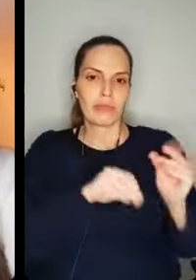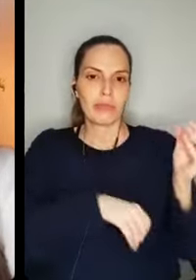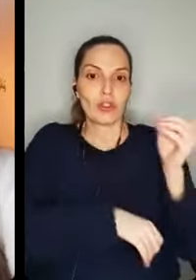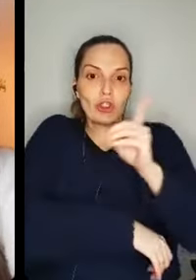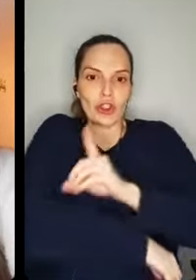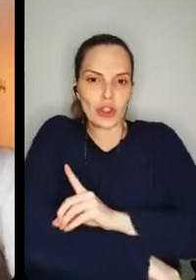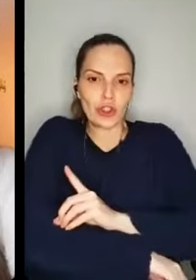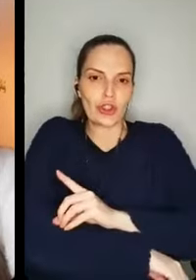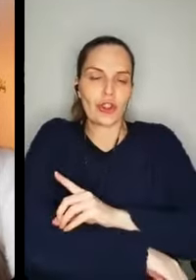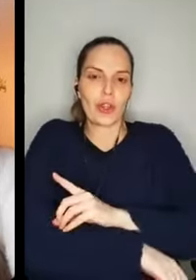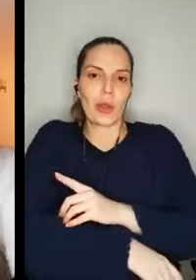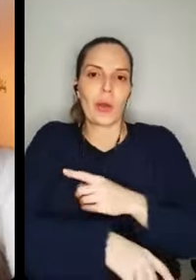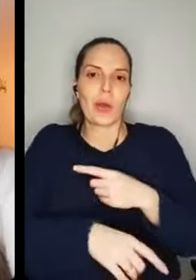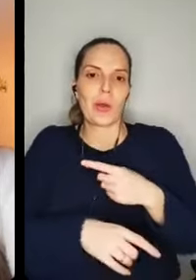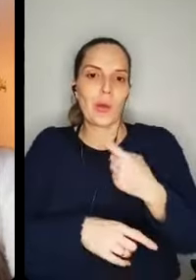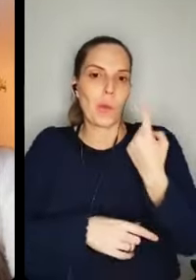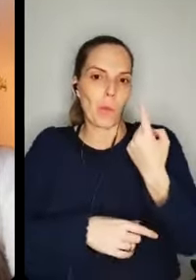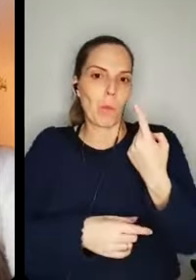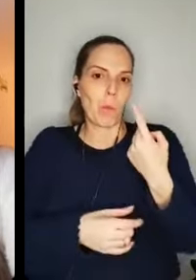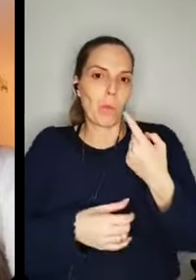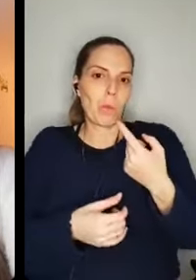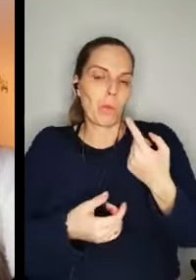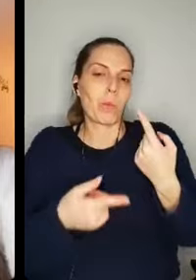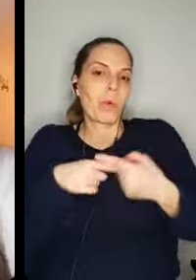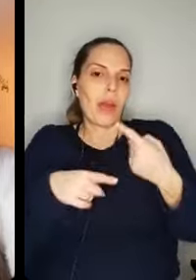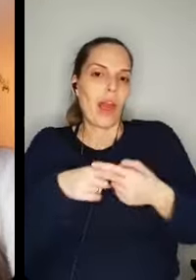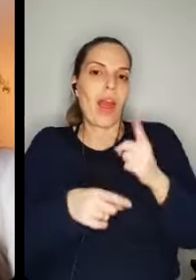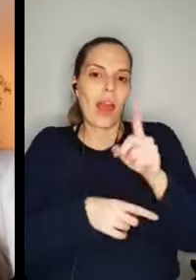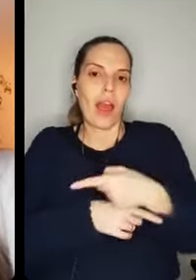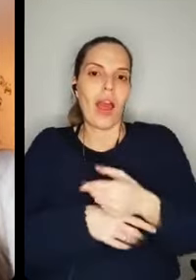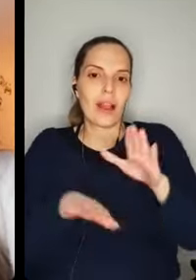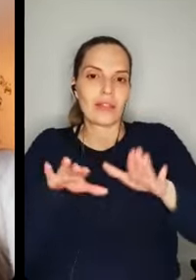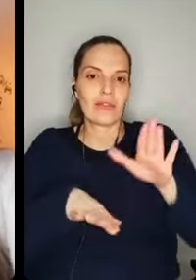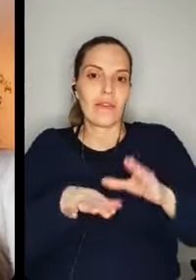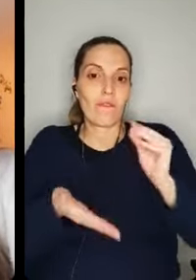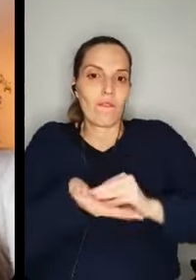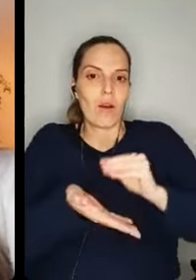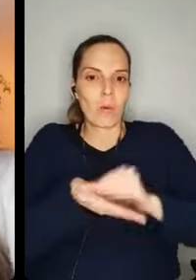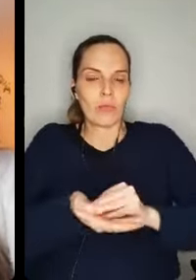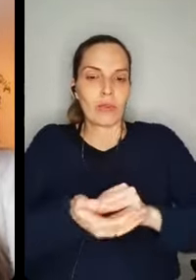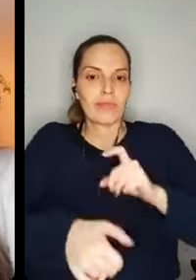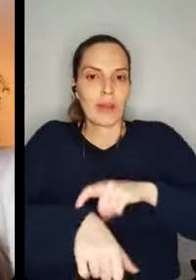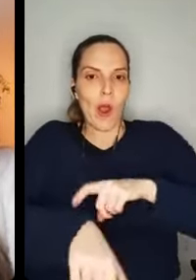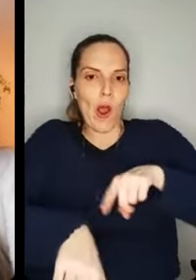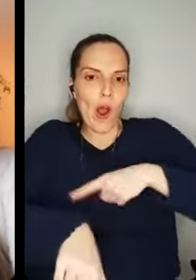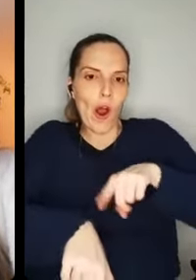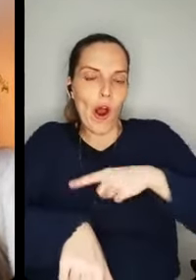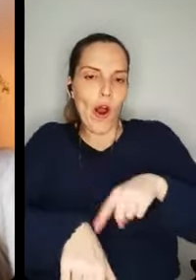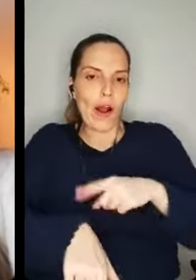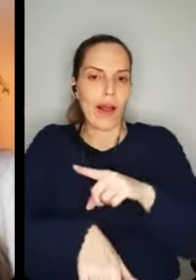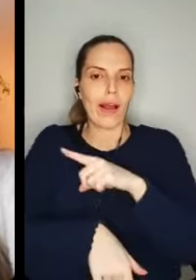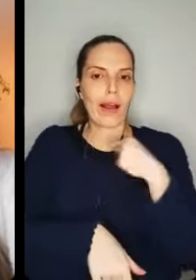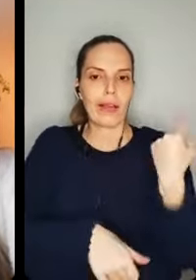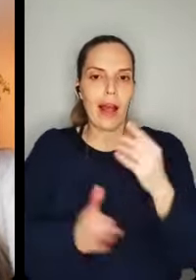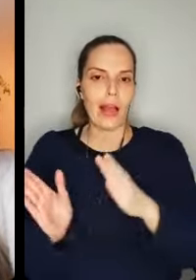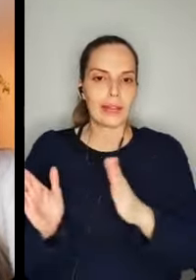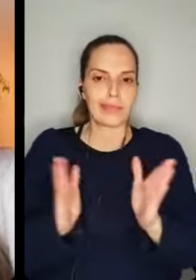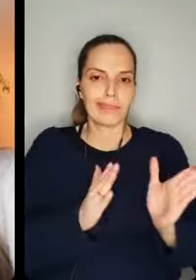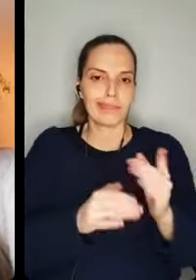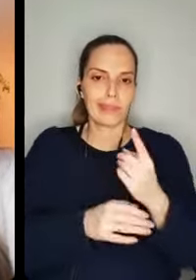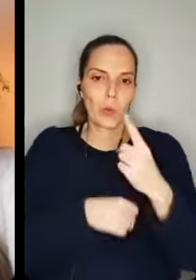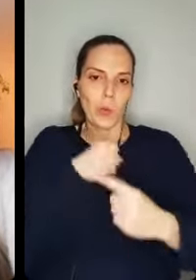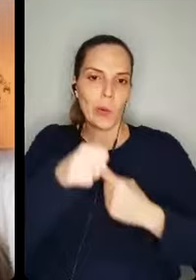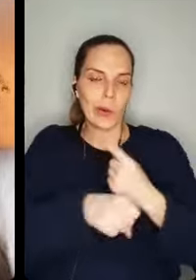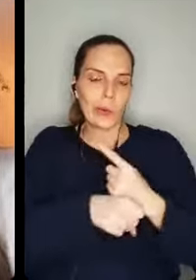carga horária, dificultava muito. Aí tinha gente que não conseguia fechar e atrasava um ano, dois. Mas,